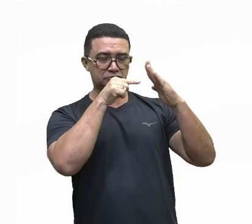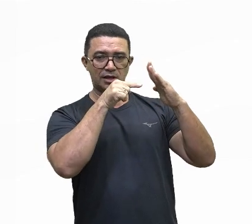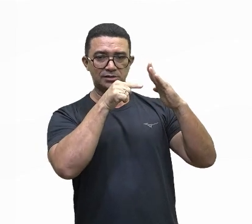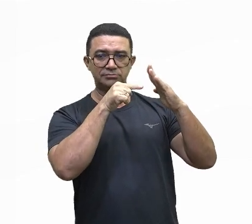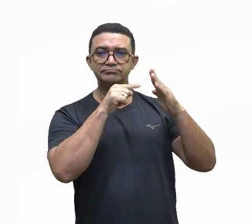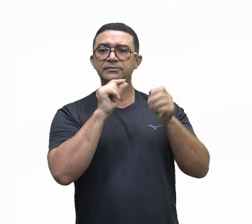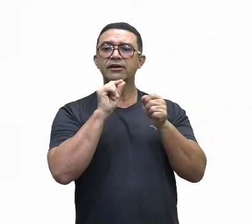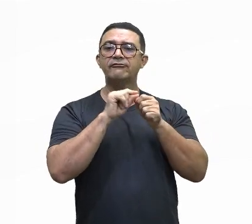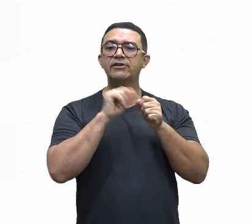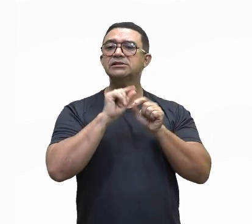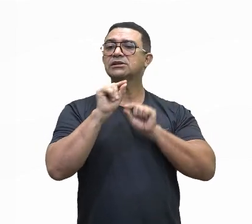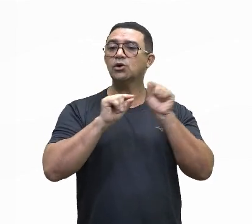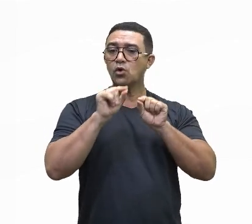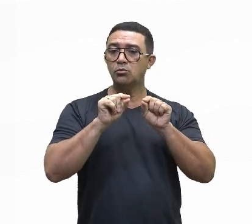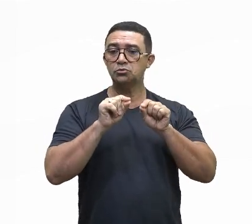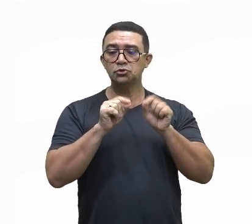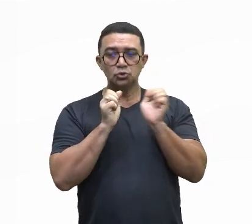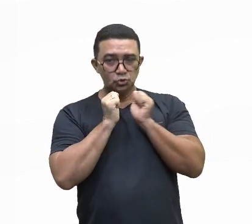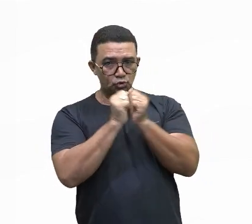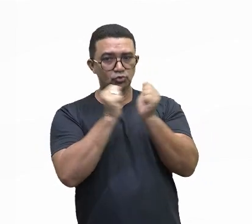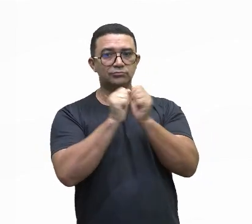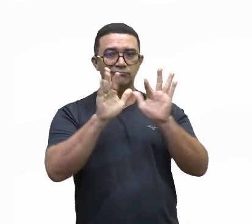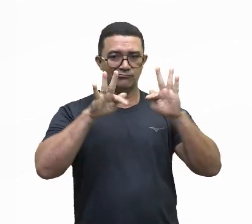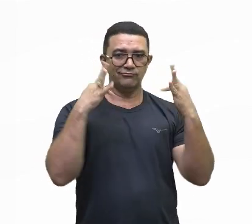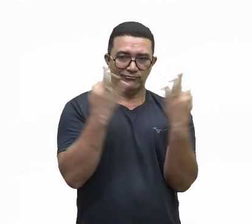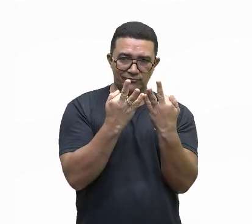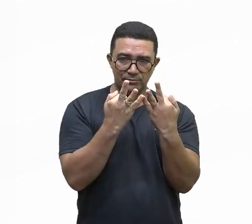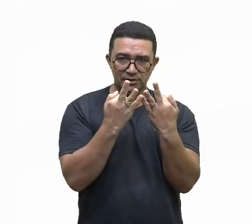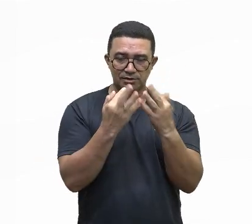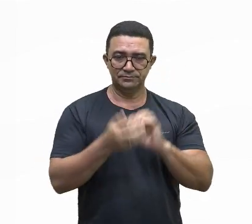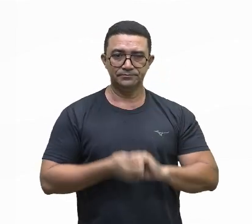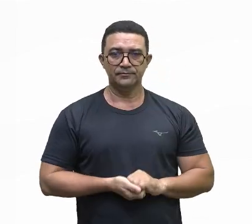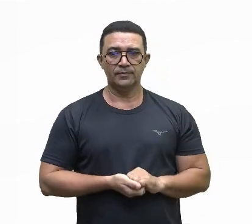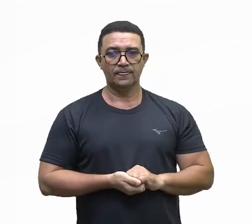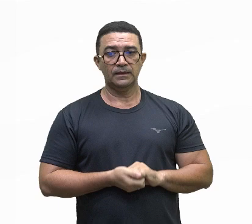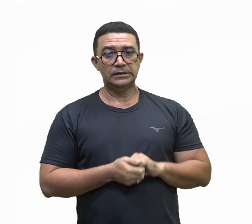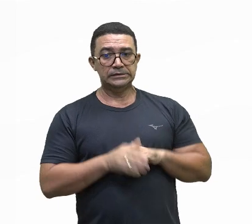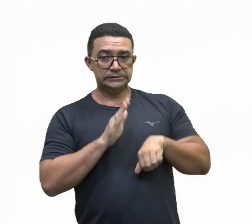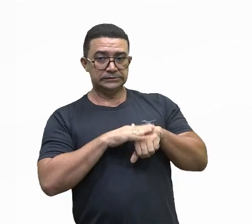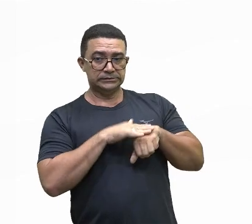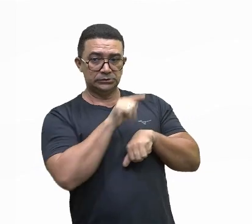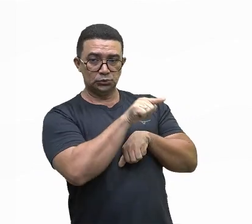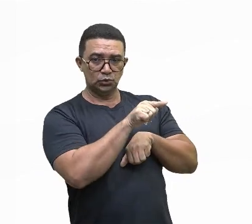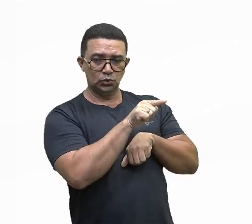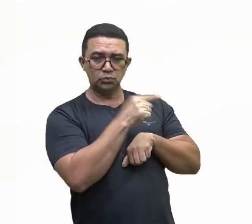ali junto com a sua família. Ou caso você more sozinho,